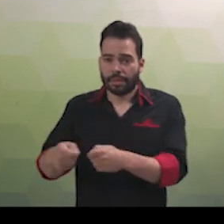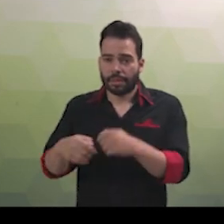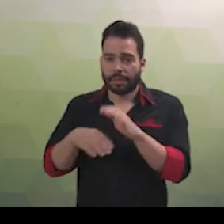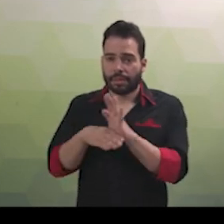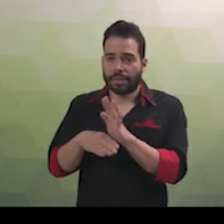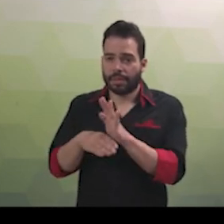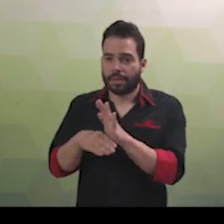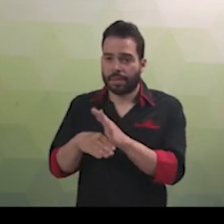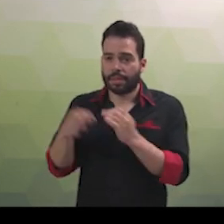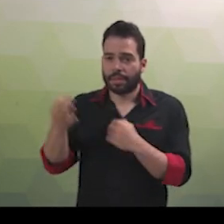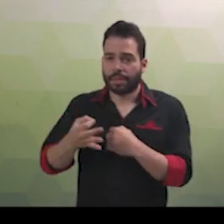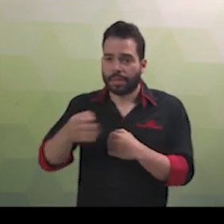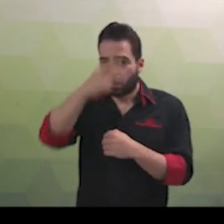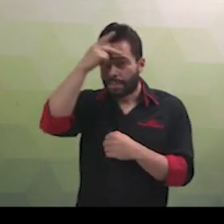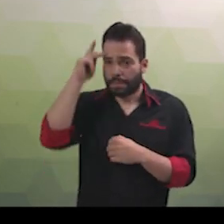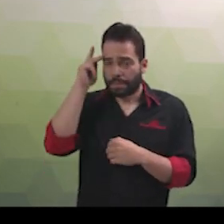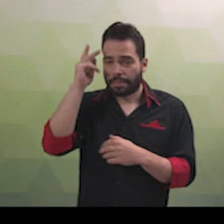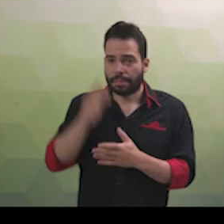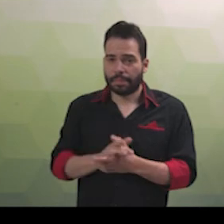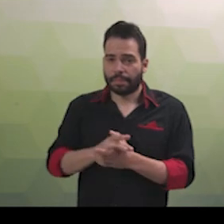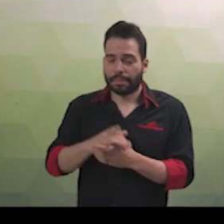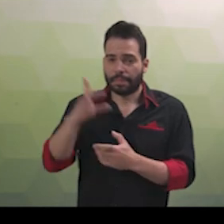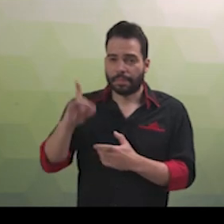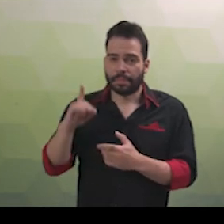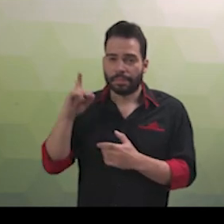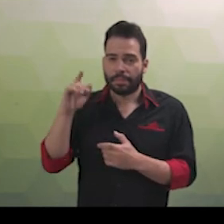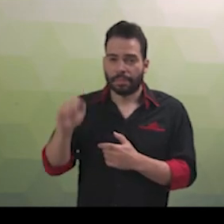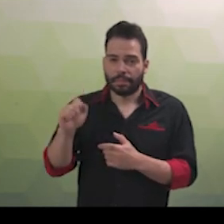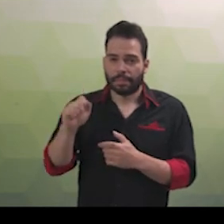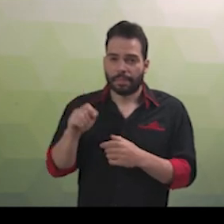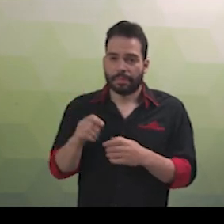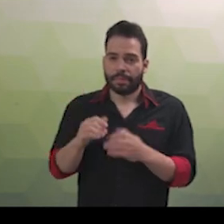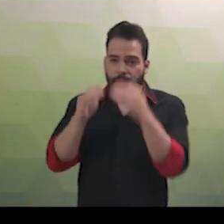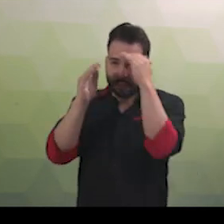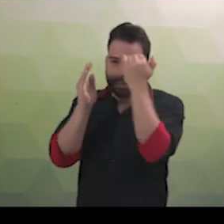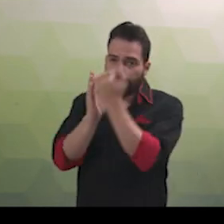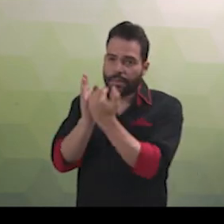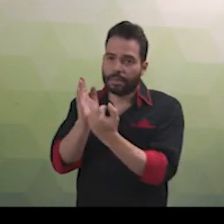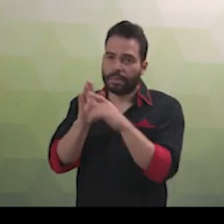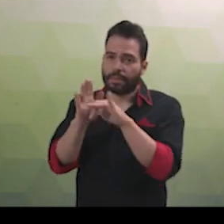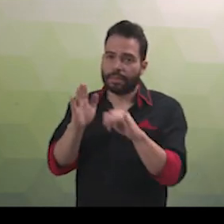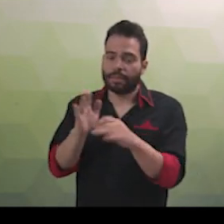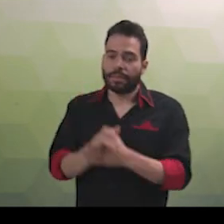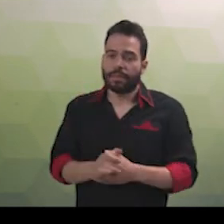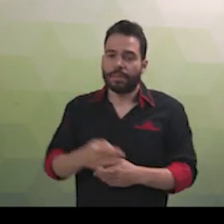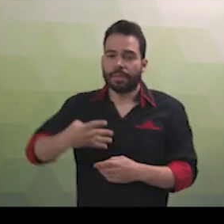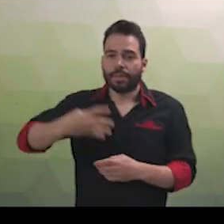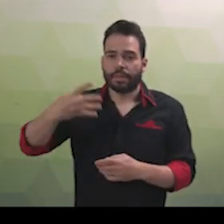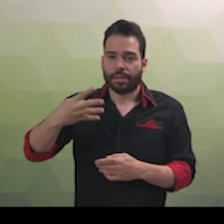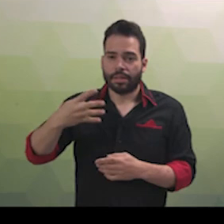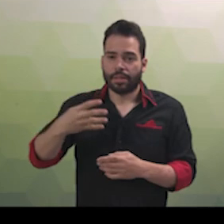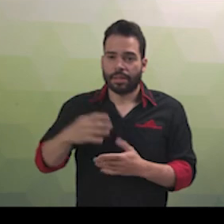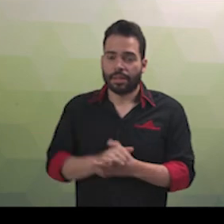tratamento adequado aos portadores de deficiência auditiva de acordo com as normas legais em vigor. Artigo